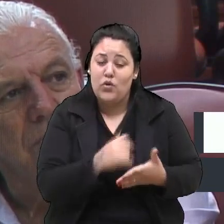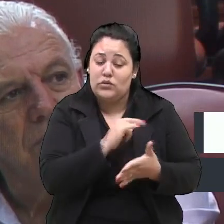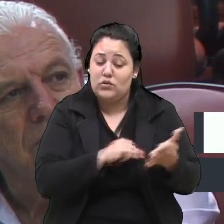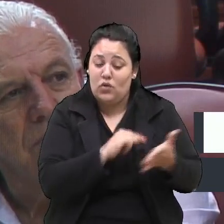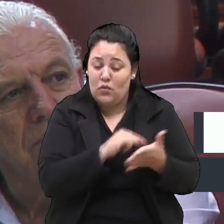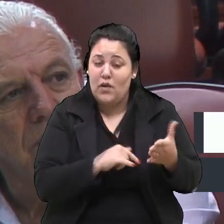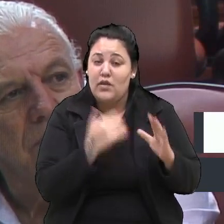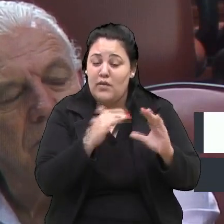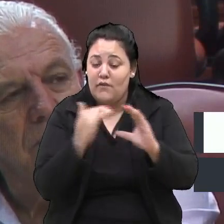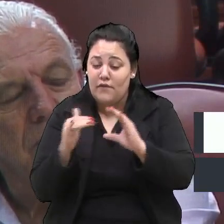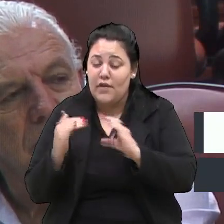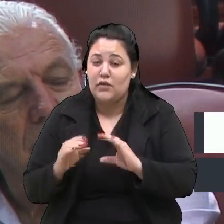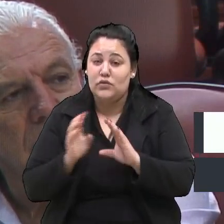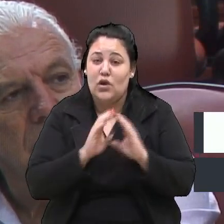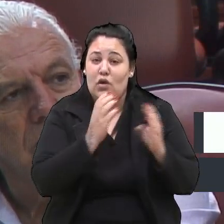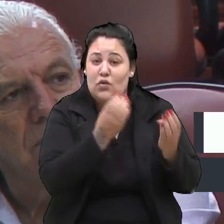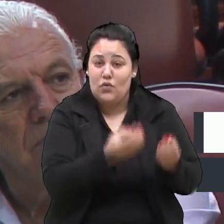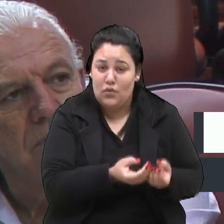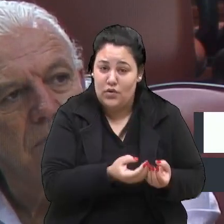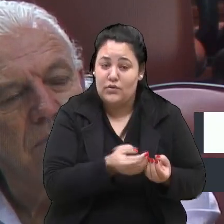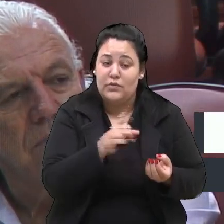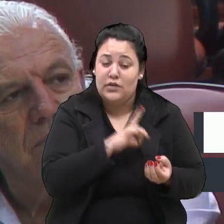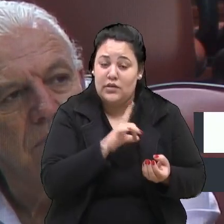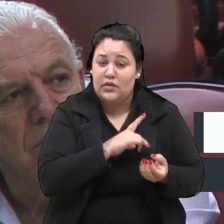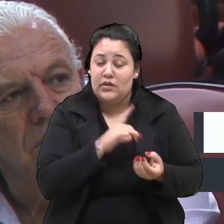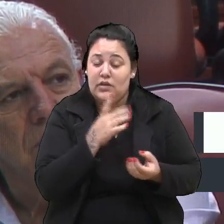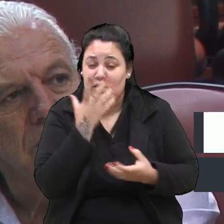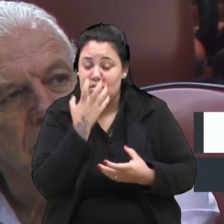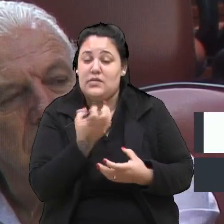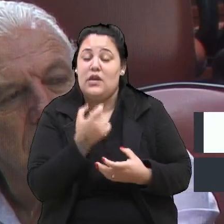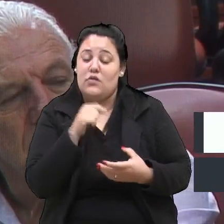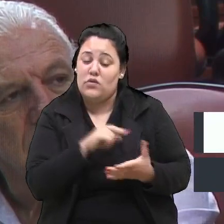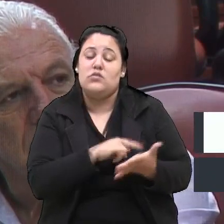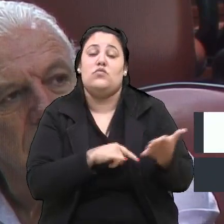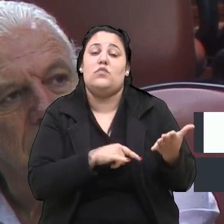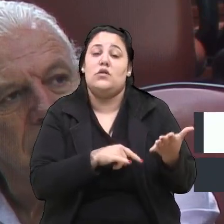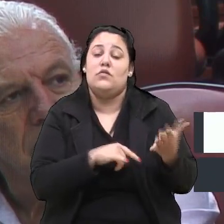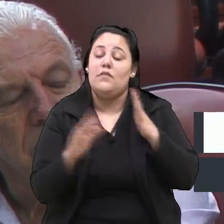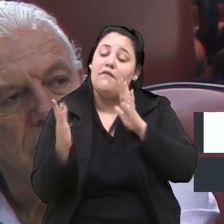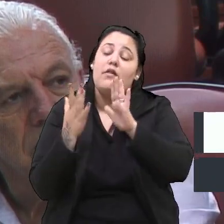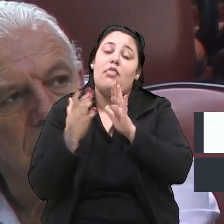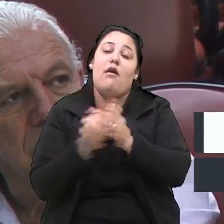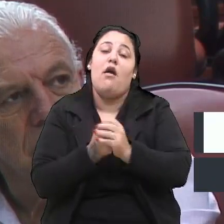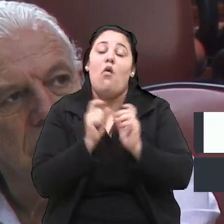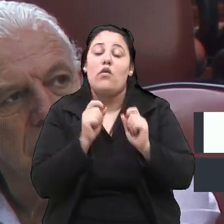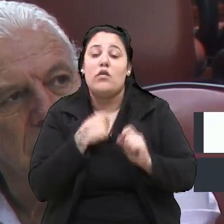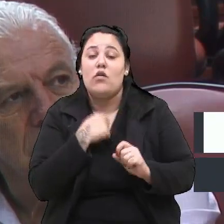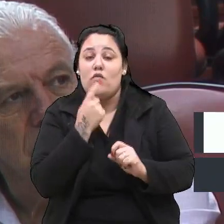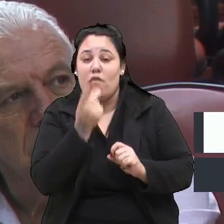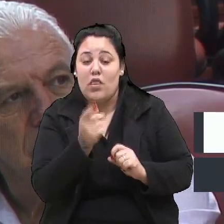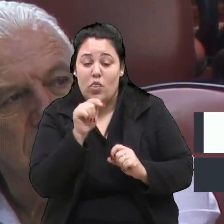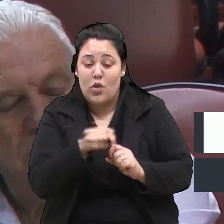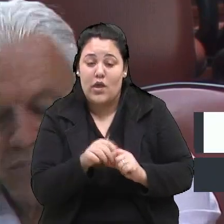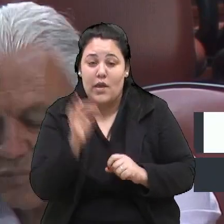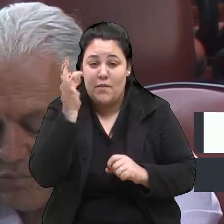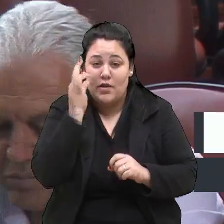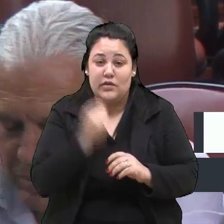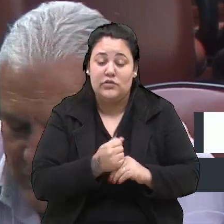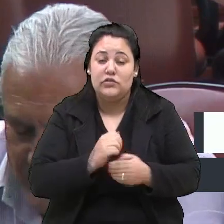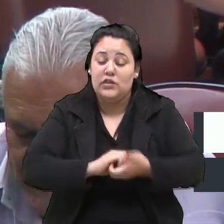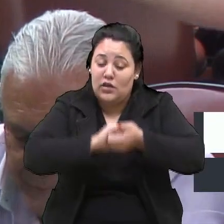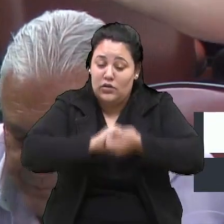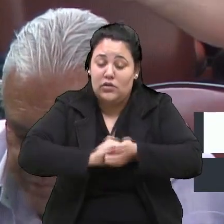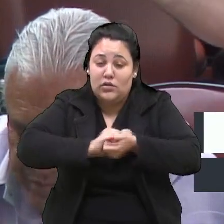ao Congresso para que tenha celeridade dessa moção. Então, o que eu estou fazendo aqui, né, saudando os guardas municipais aqui que estão